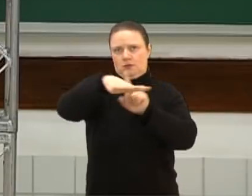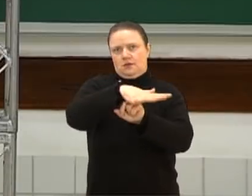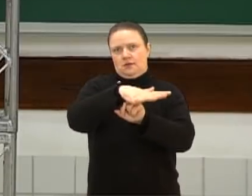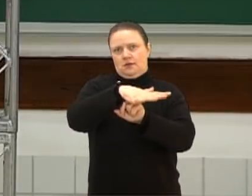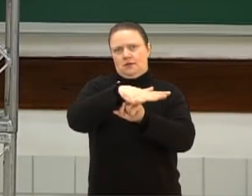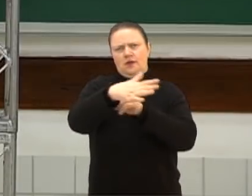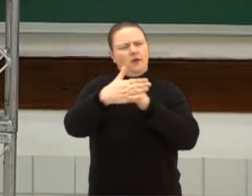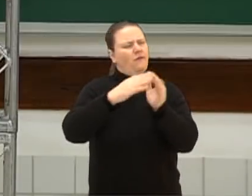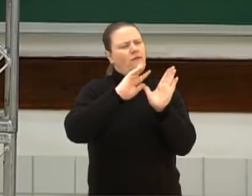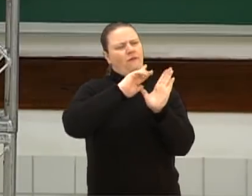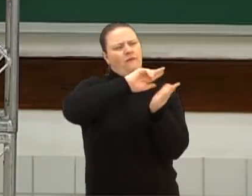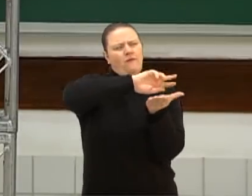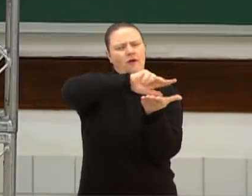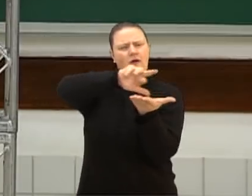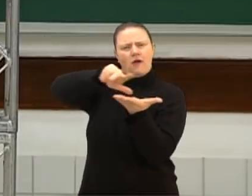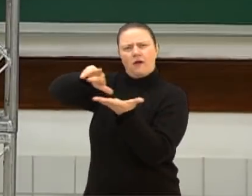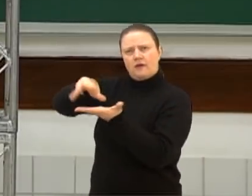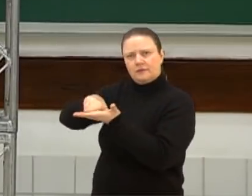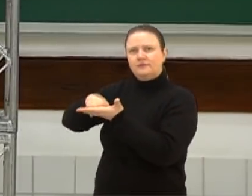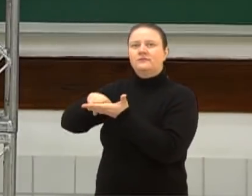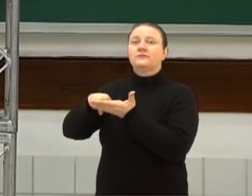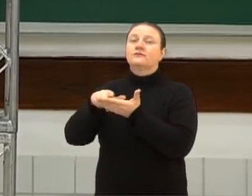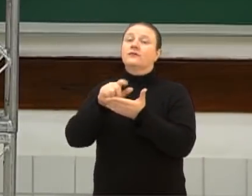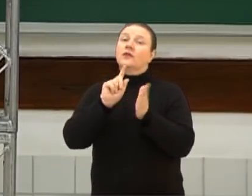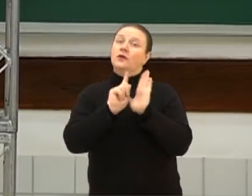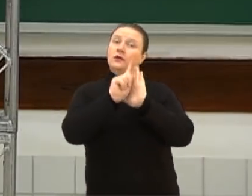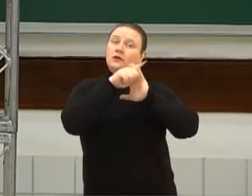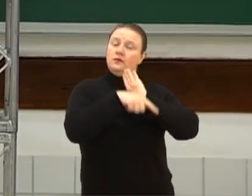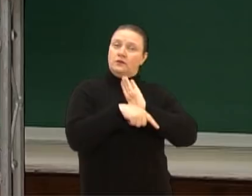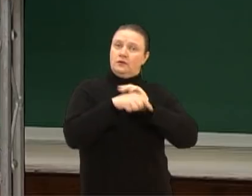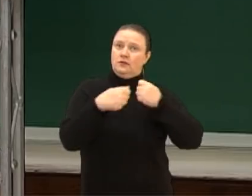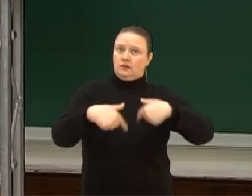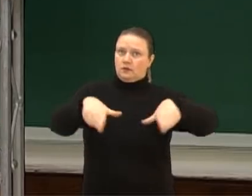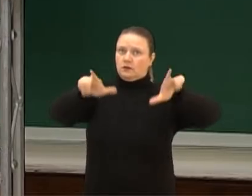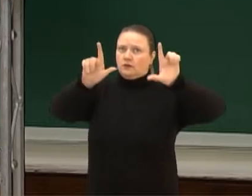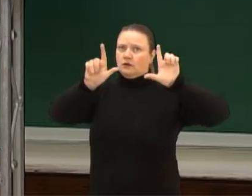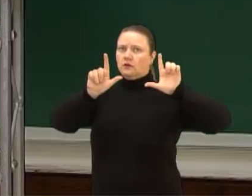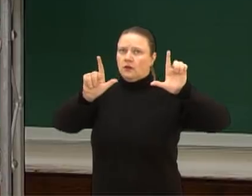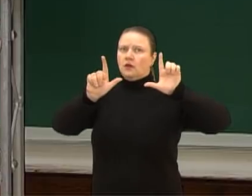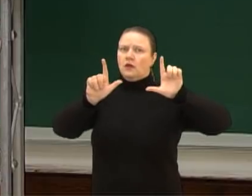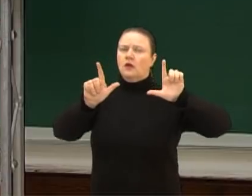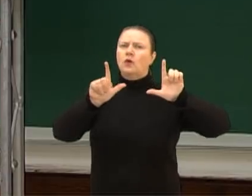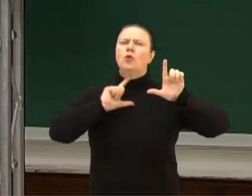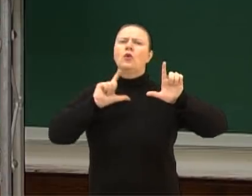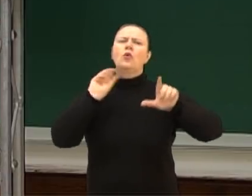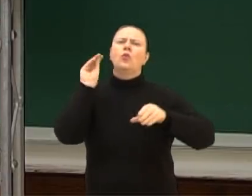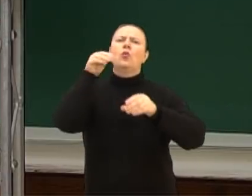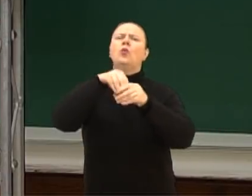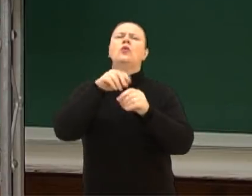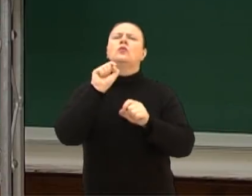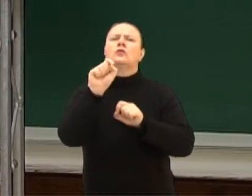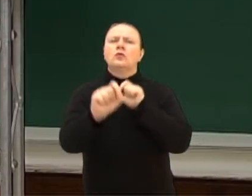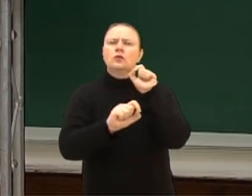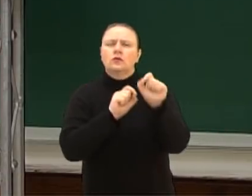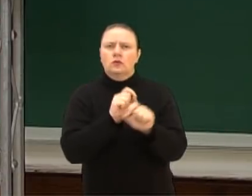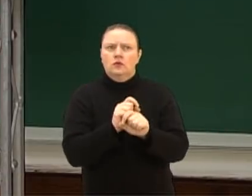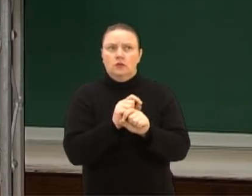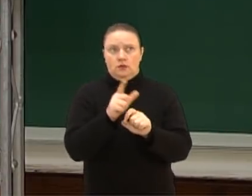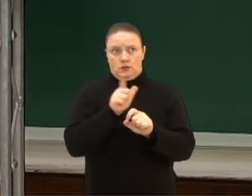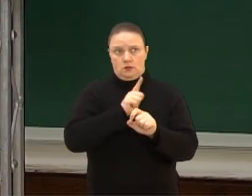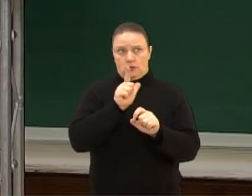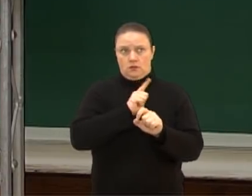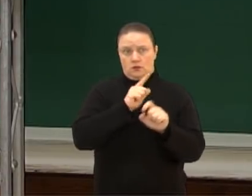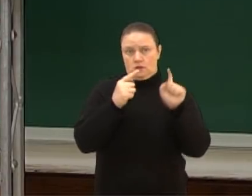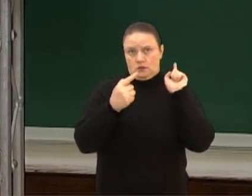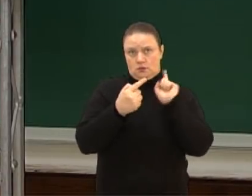bom? E esse gênero tela, ele pertence a qual esfera? A duas esferas de circulação, são